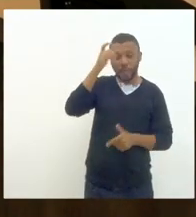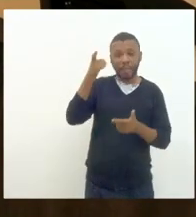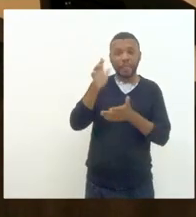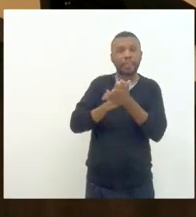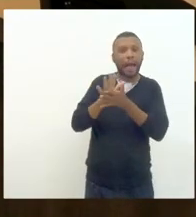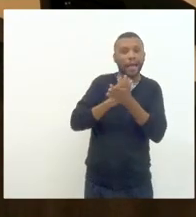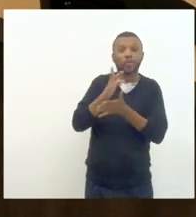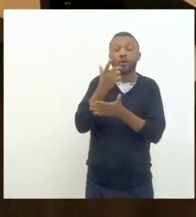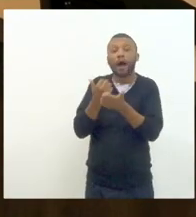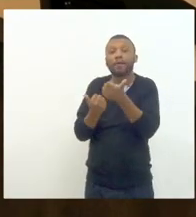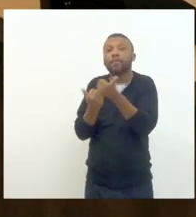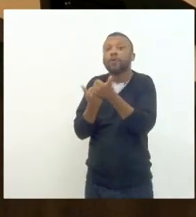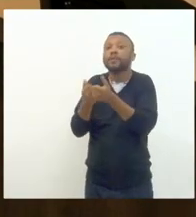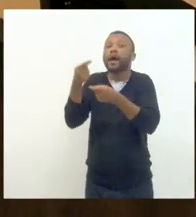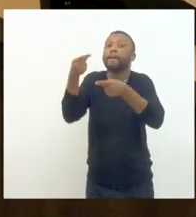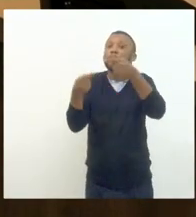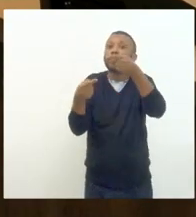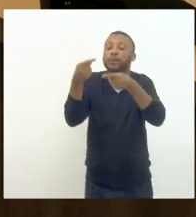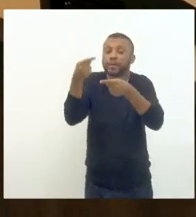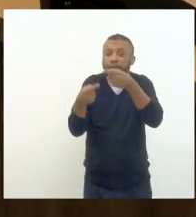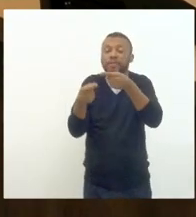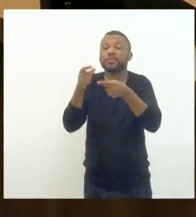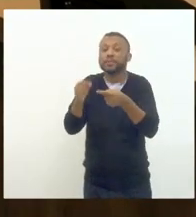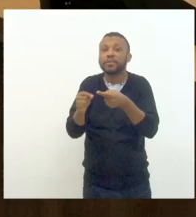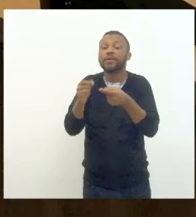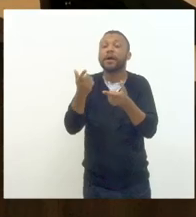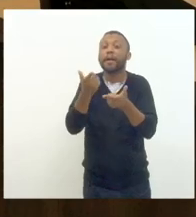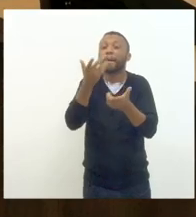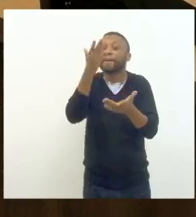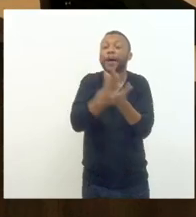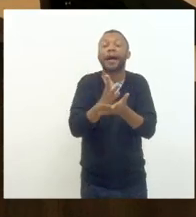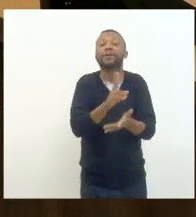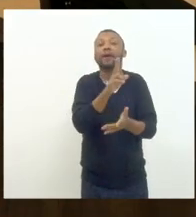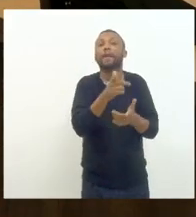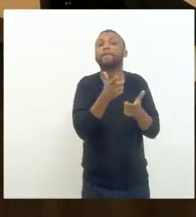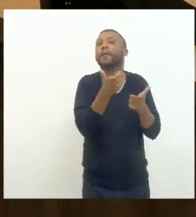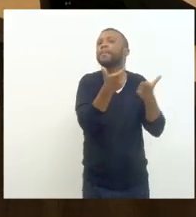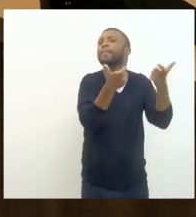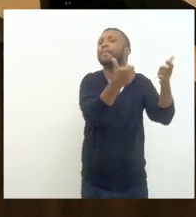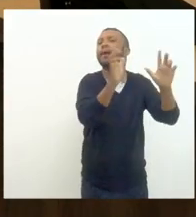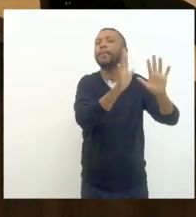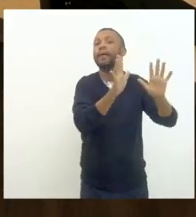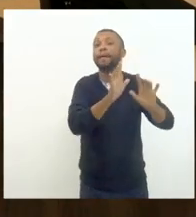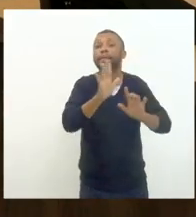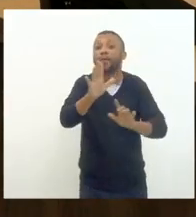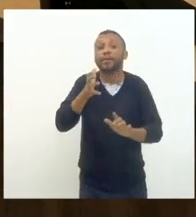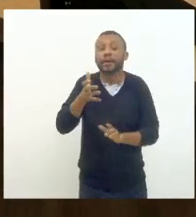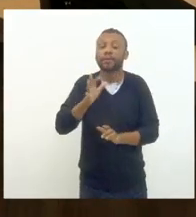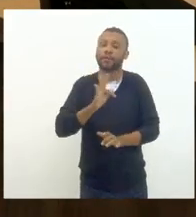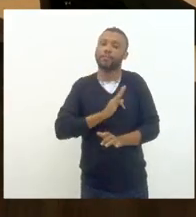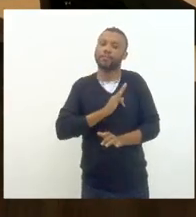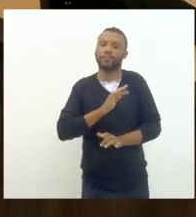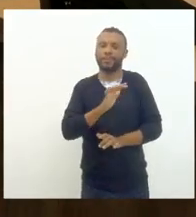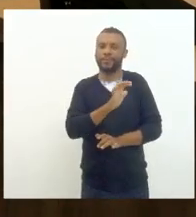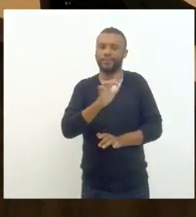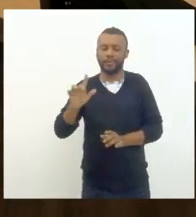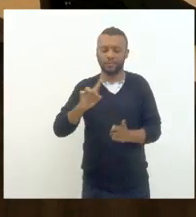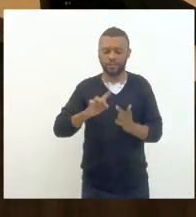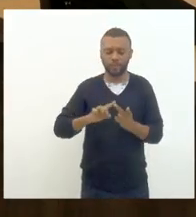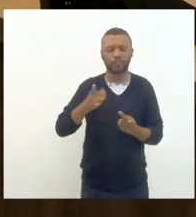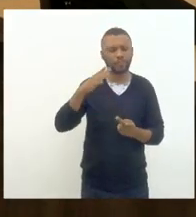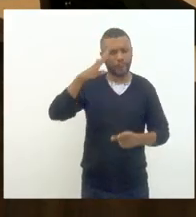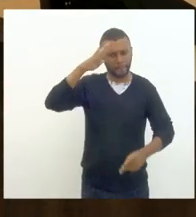sou a favor da política de desarmamento. Mas quero que a Polícia Civil, a